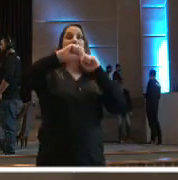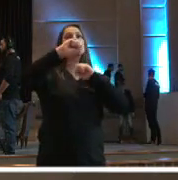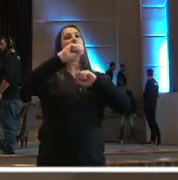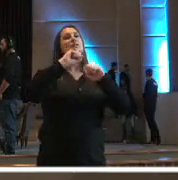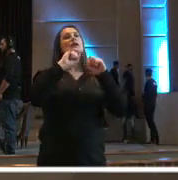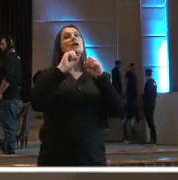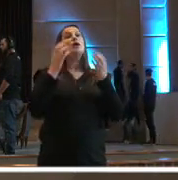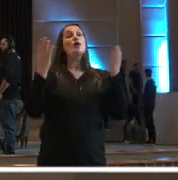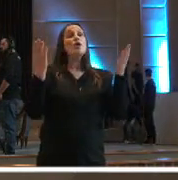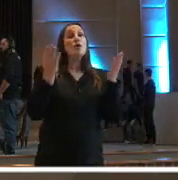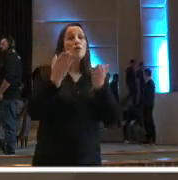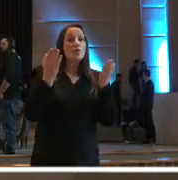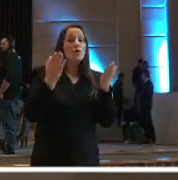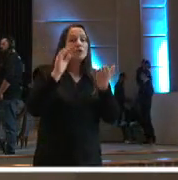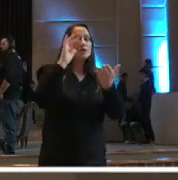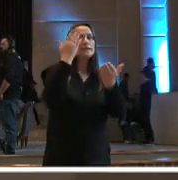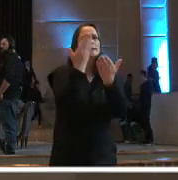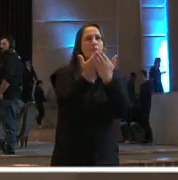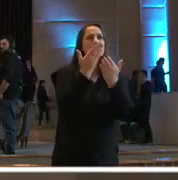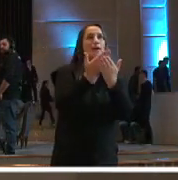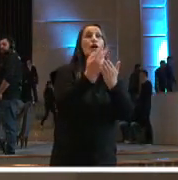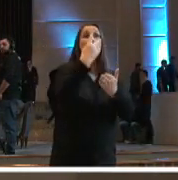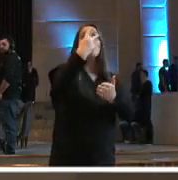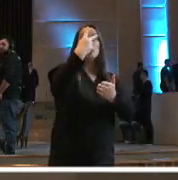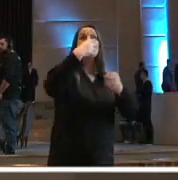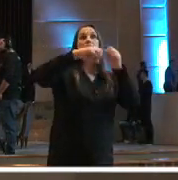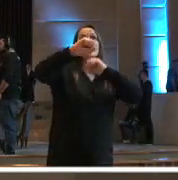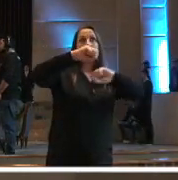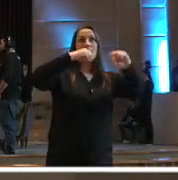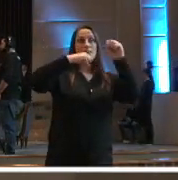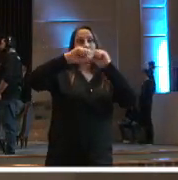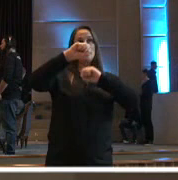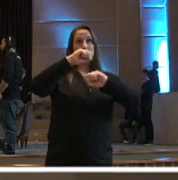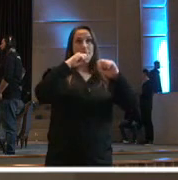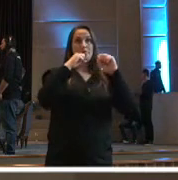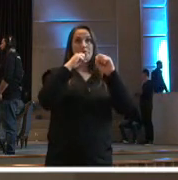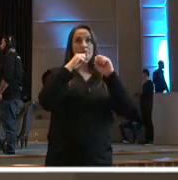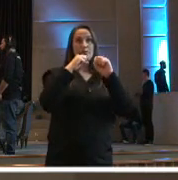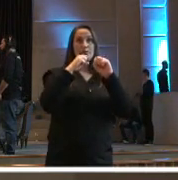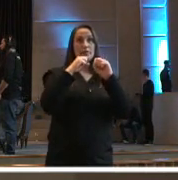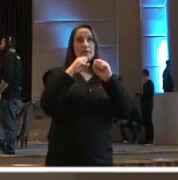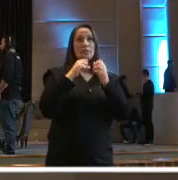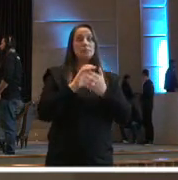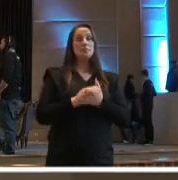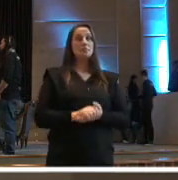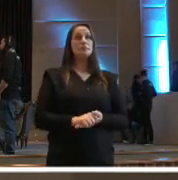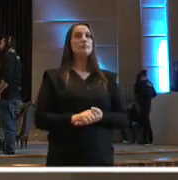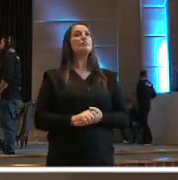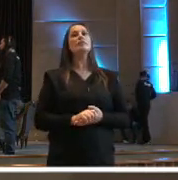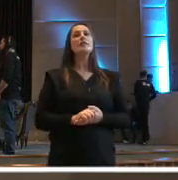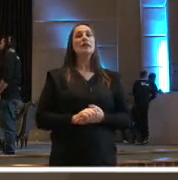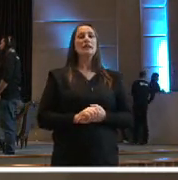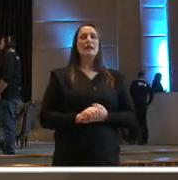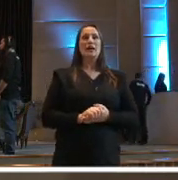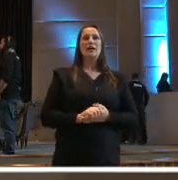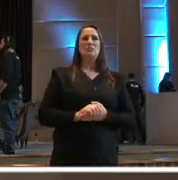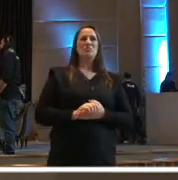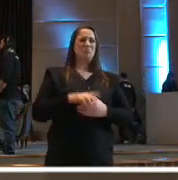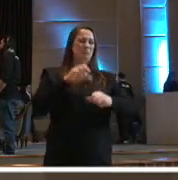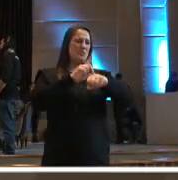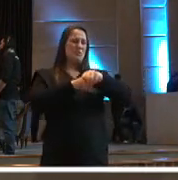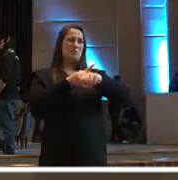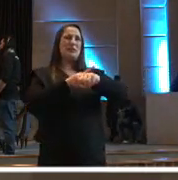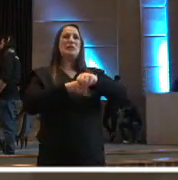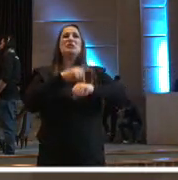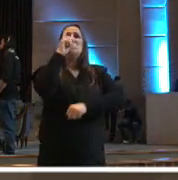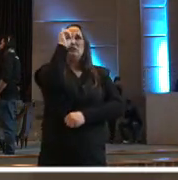E hoje eu quero olhar para 2 dos salmos que ele escreveu diante de uma circunstância, da